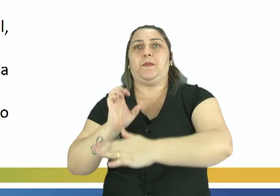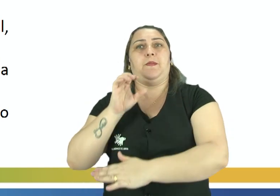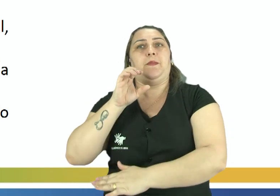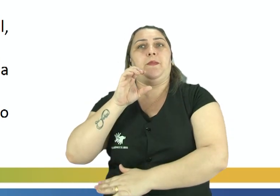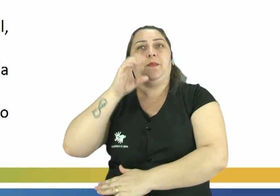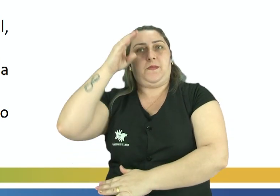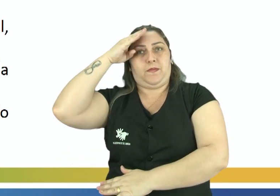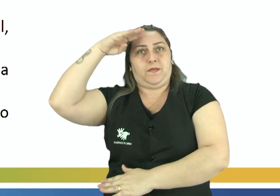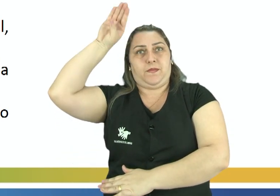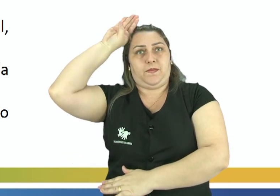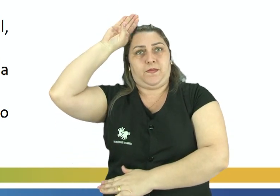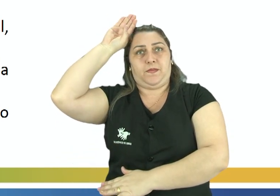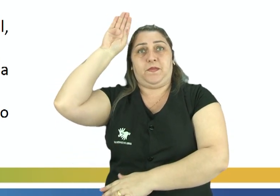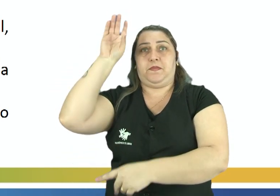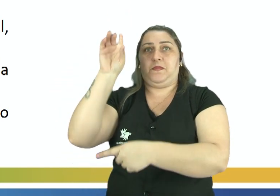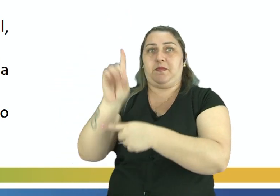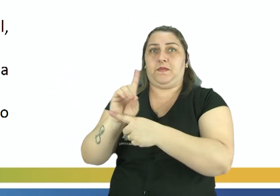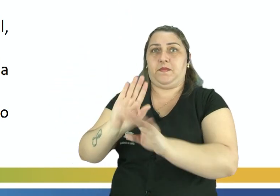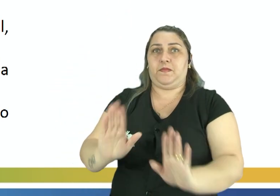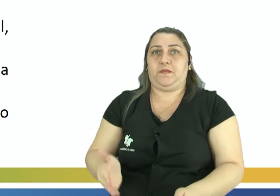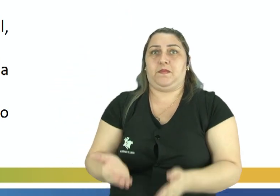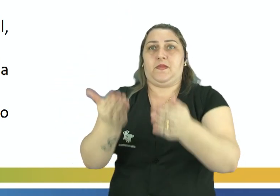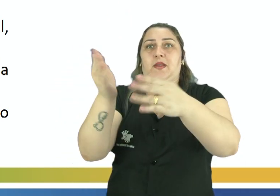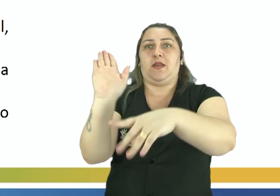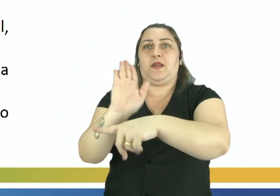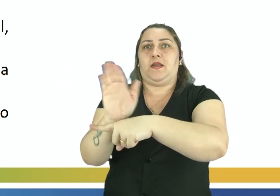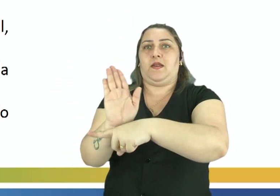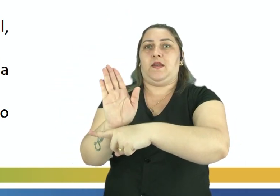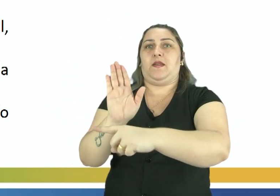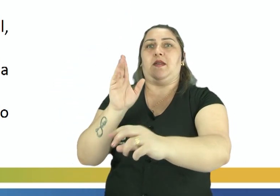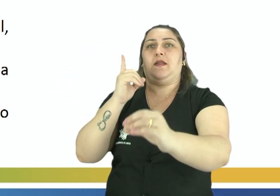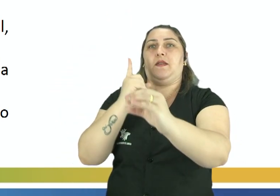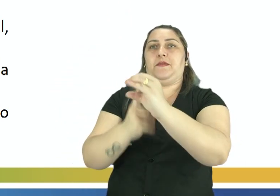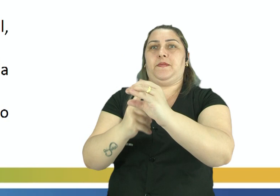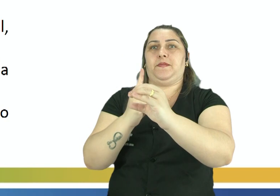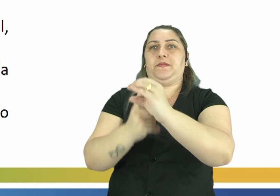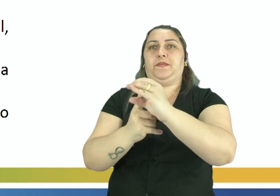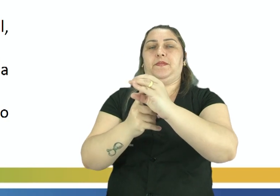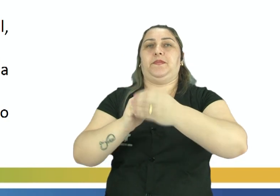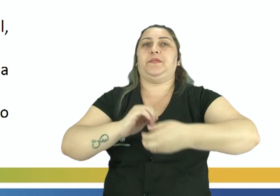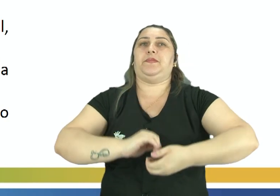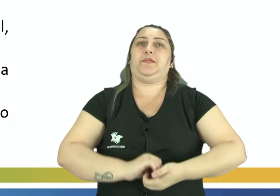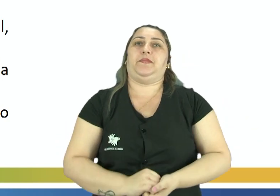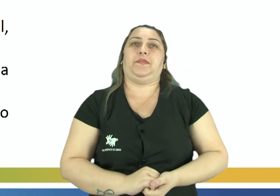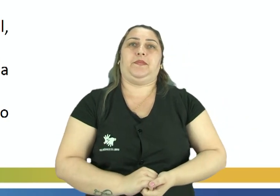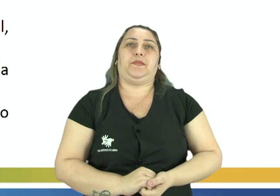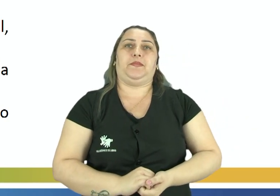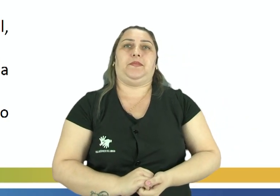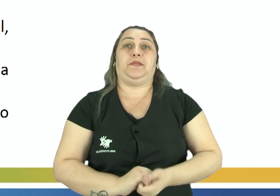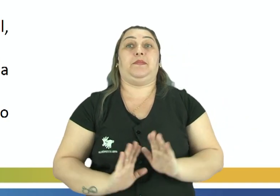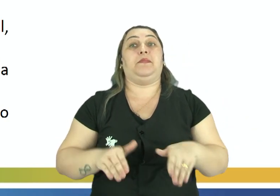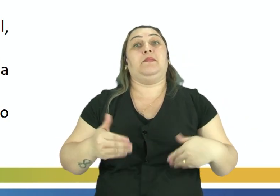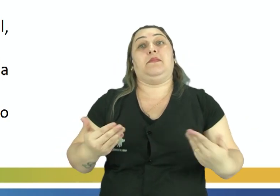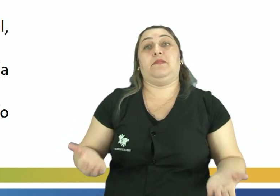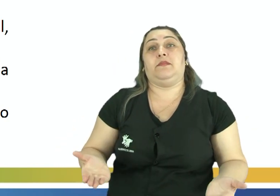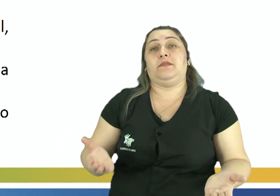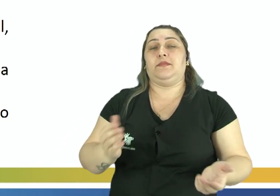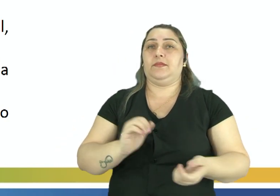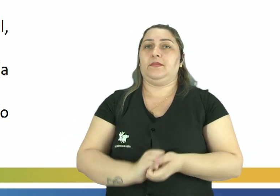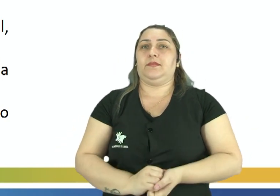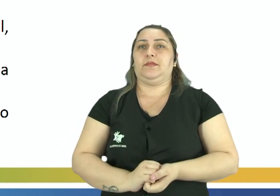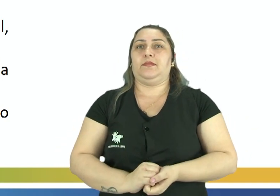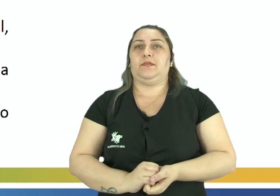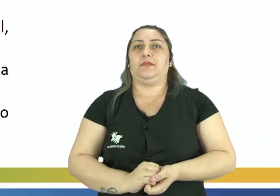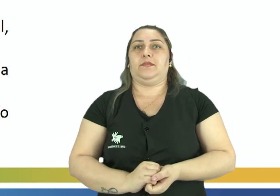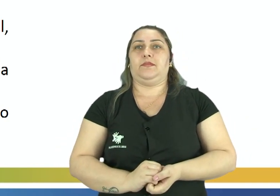comércio cubano. E letra D. Incentivo aos filmes comunistas. E aí, qual